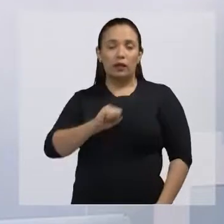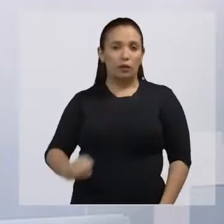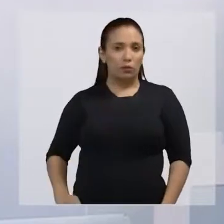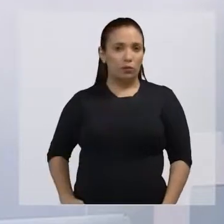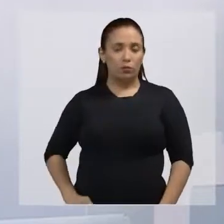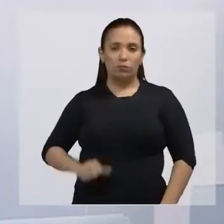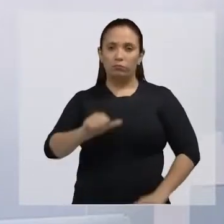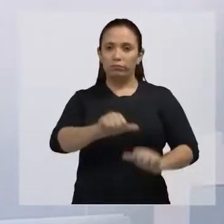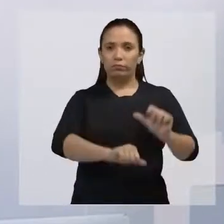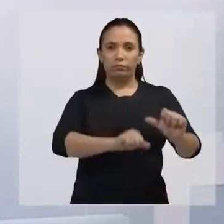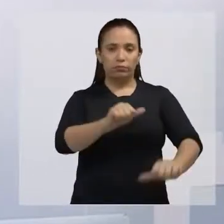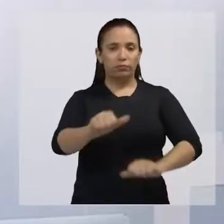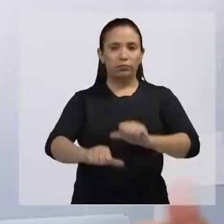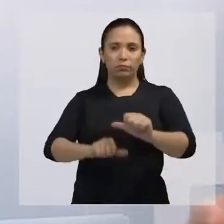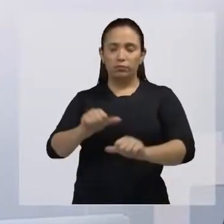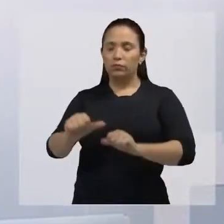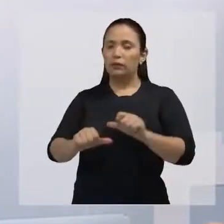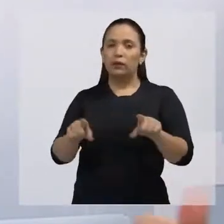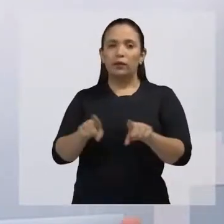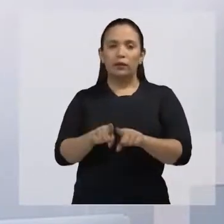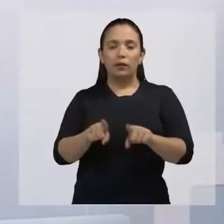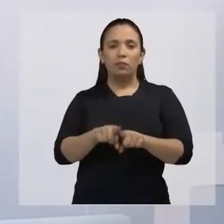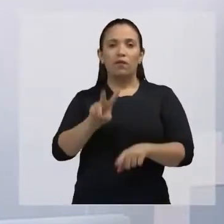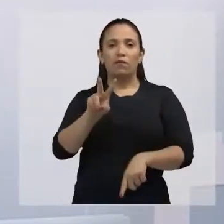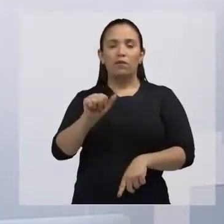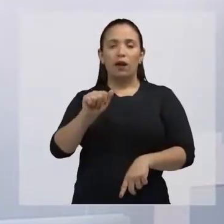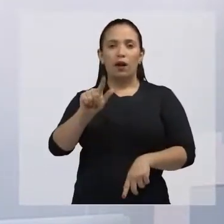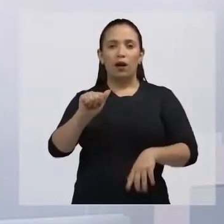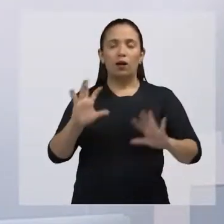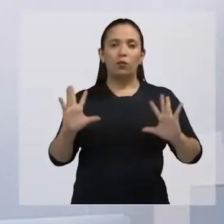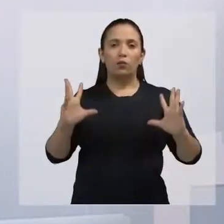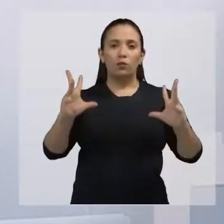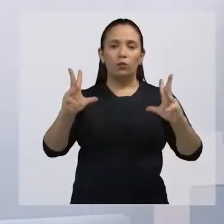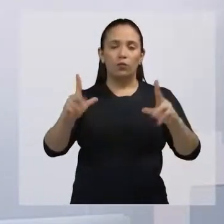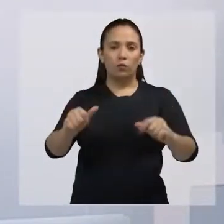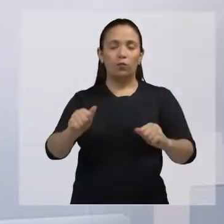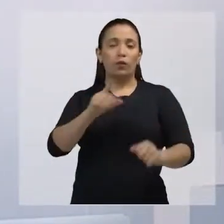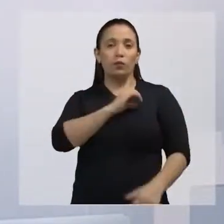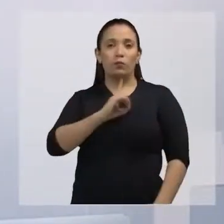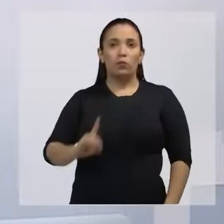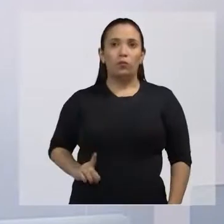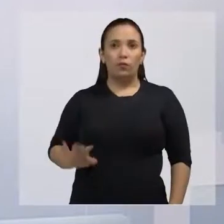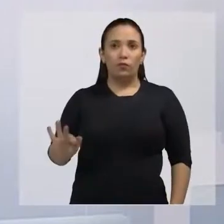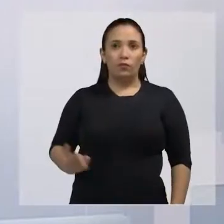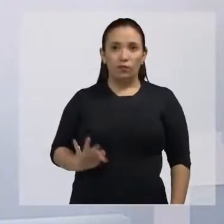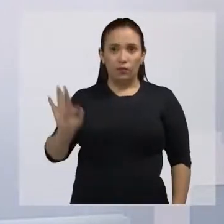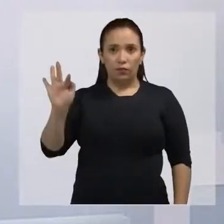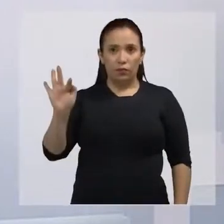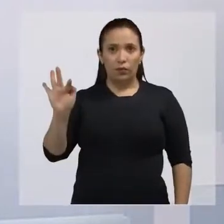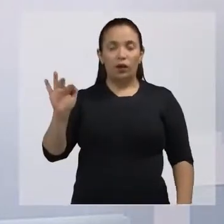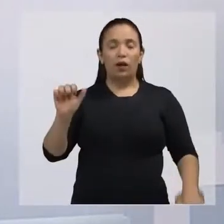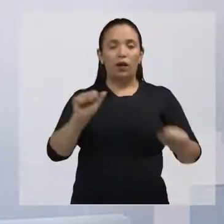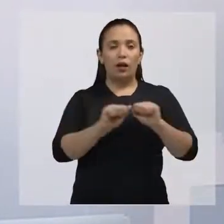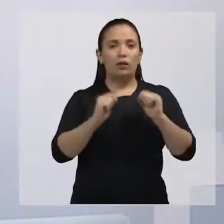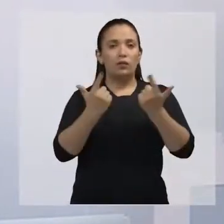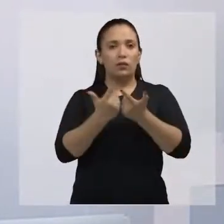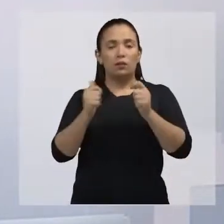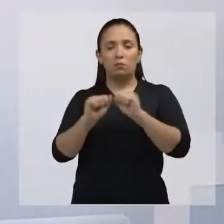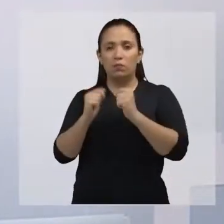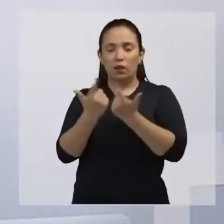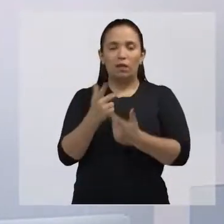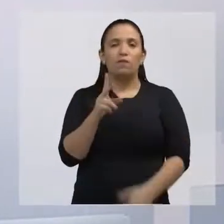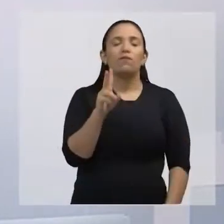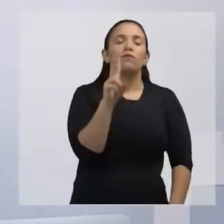teremos a renovação de todas as vagas da Câmara Federal todas as assembleias.